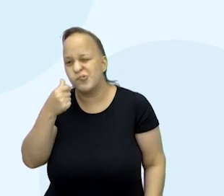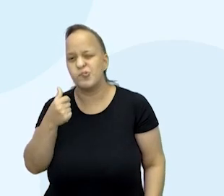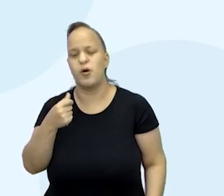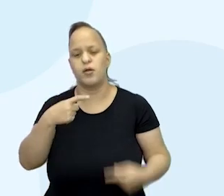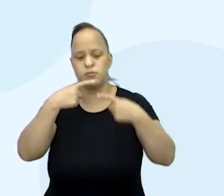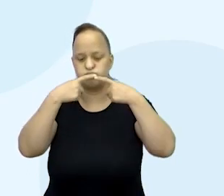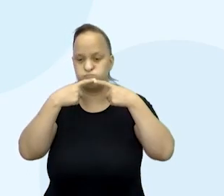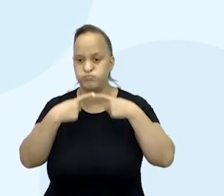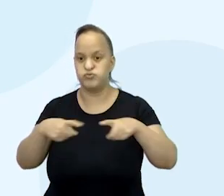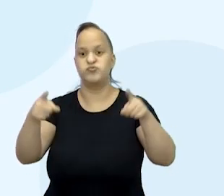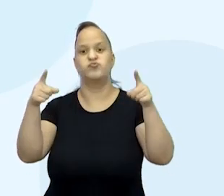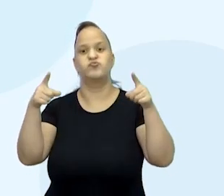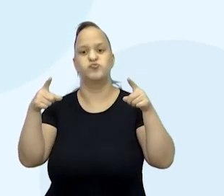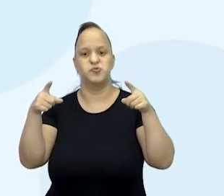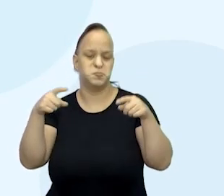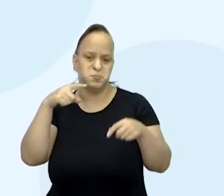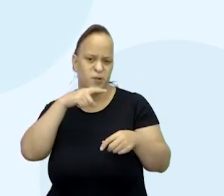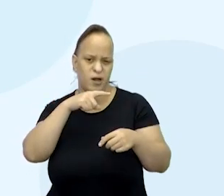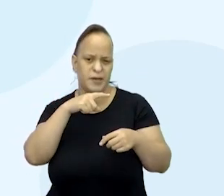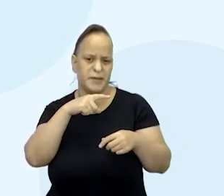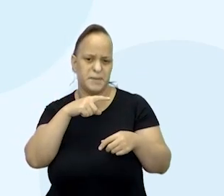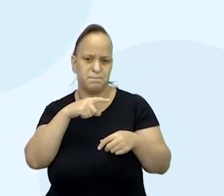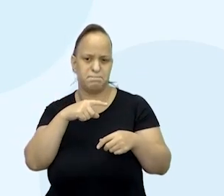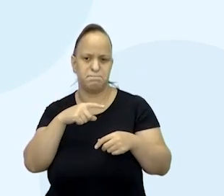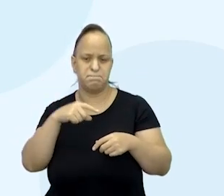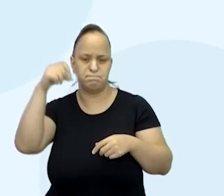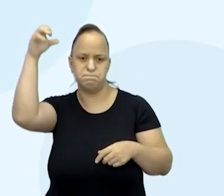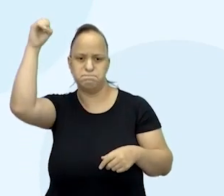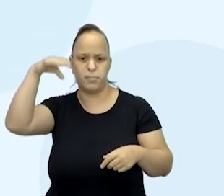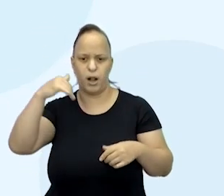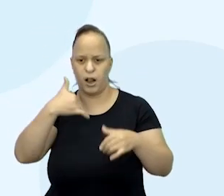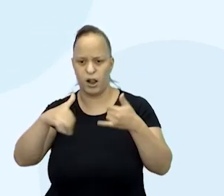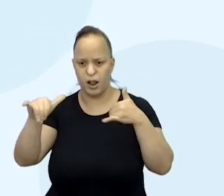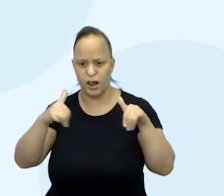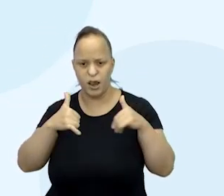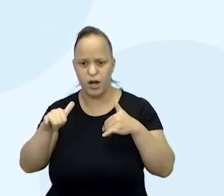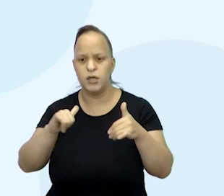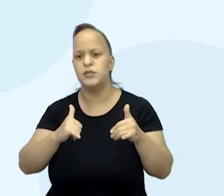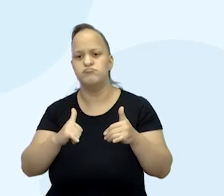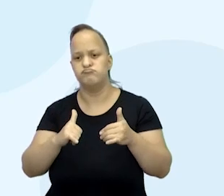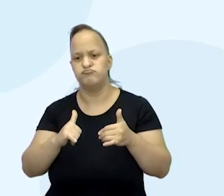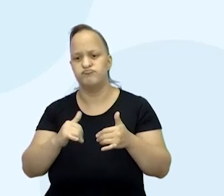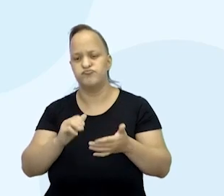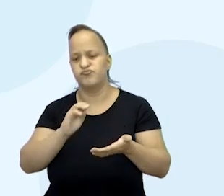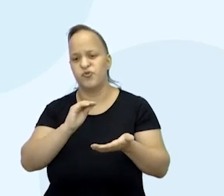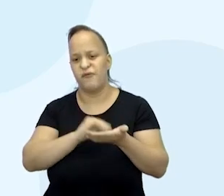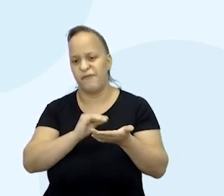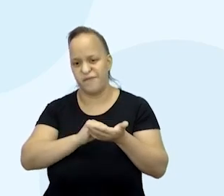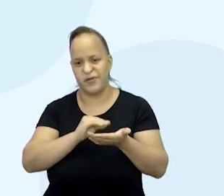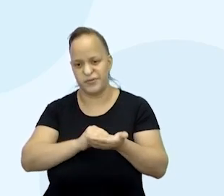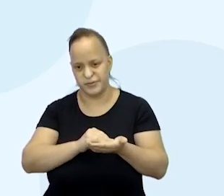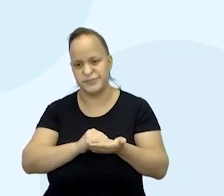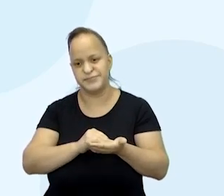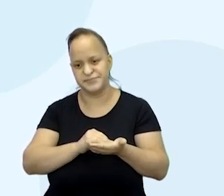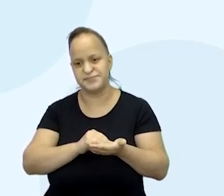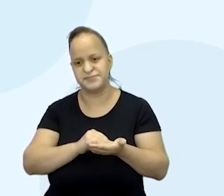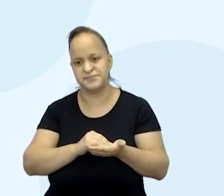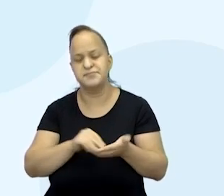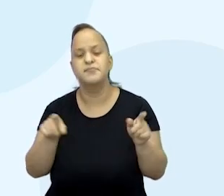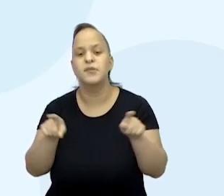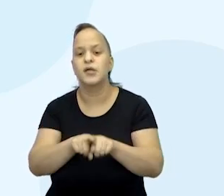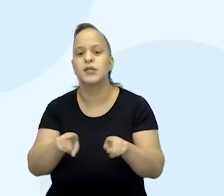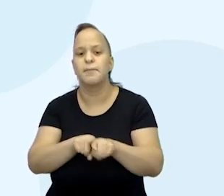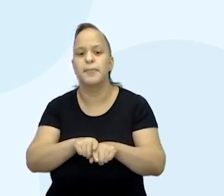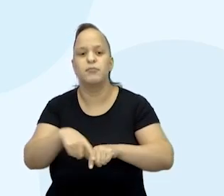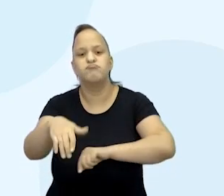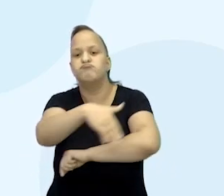Então ainda não tinha luz elétrica ali, tá? E basicamente é isso, tá? E diz aí também o